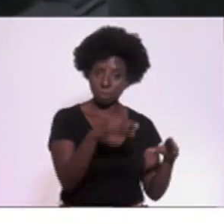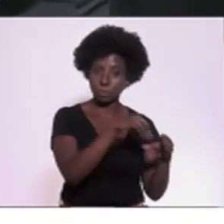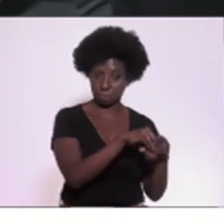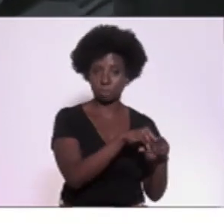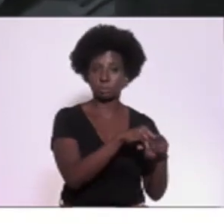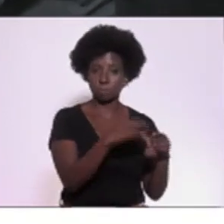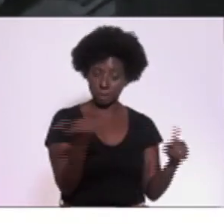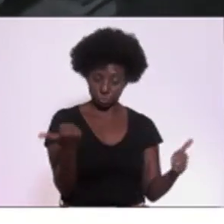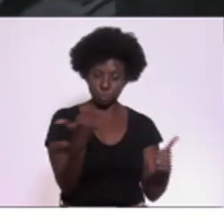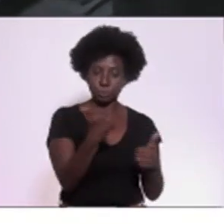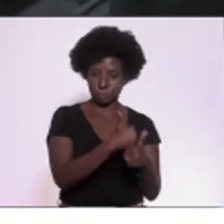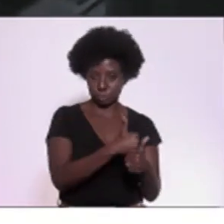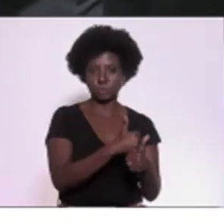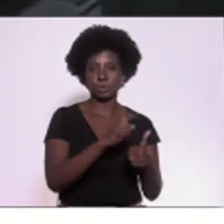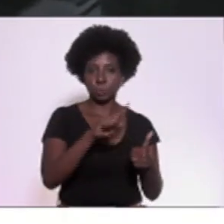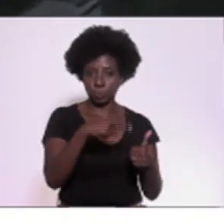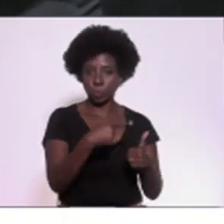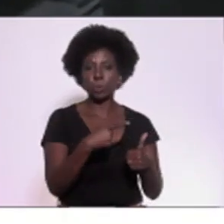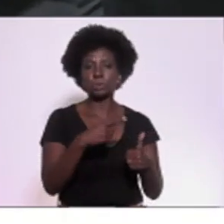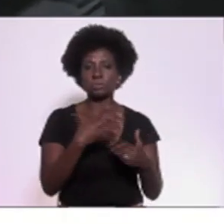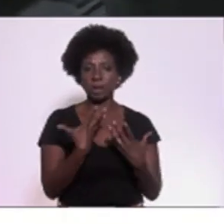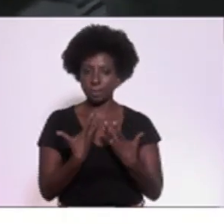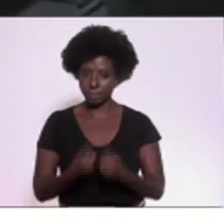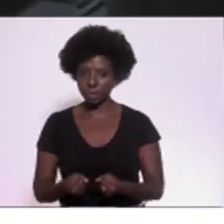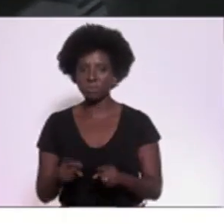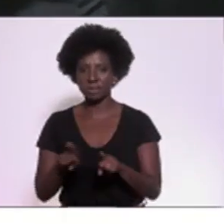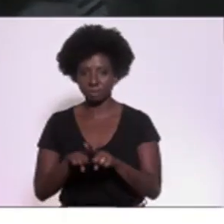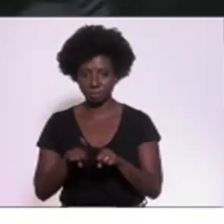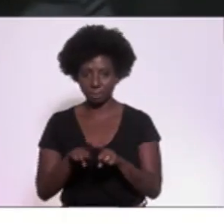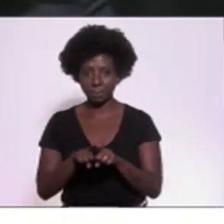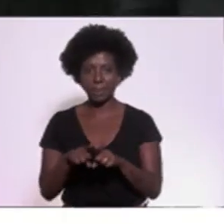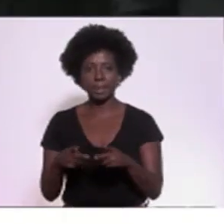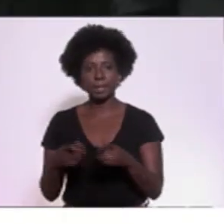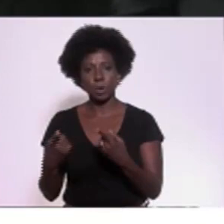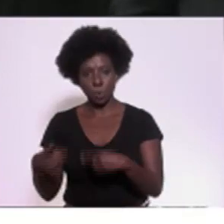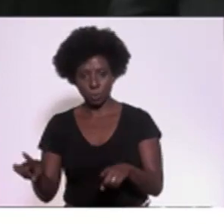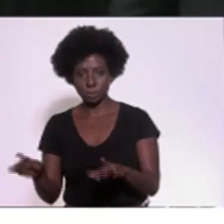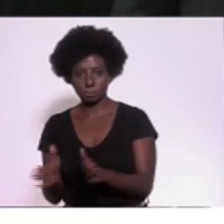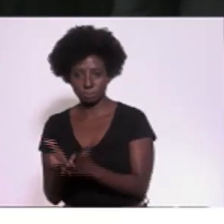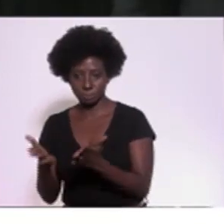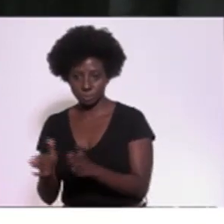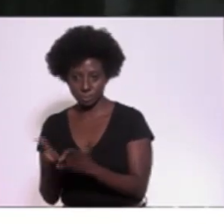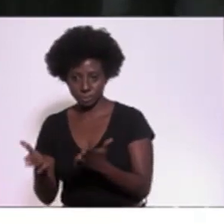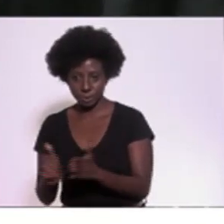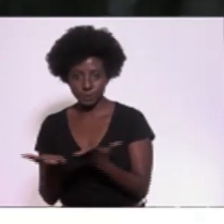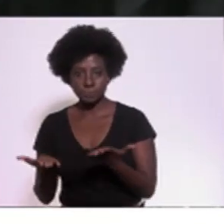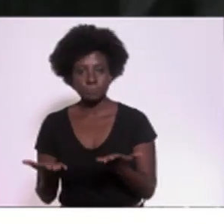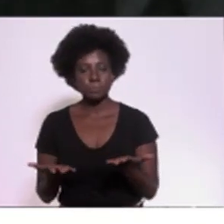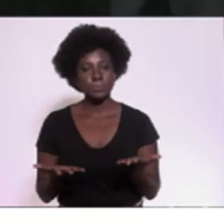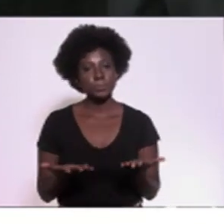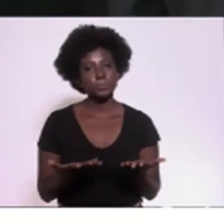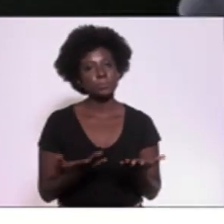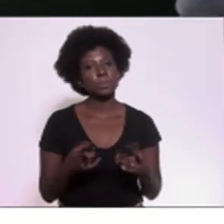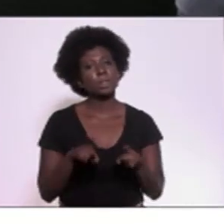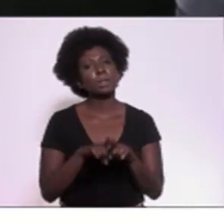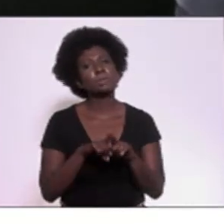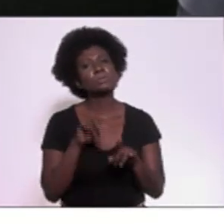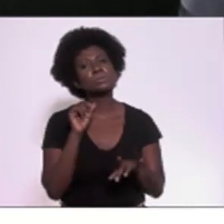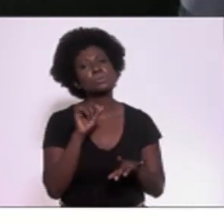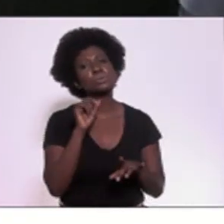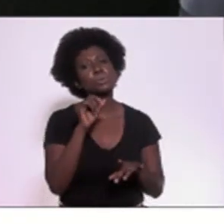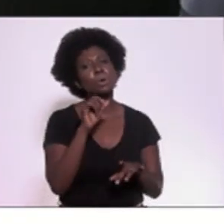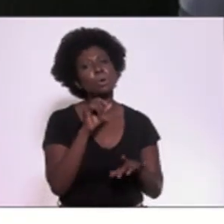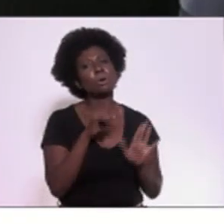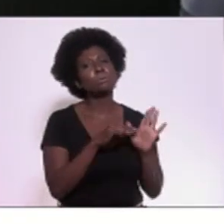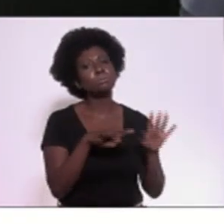iremos aprovar ao Fundo Estadual de Combate à Pobreza. Senhor presidente, eu queria só acrescentar que eu conversei ontem com